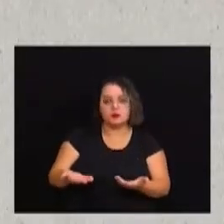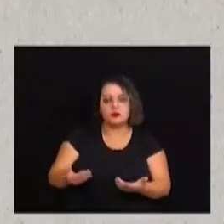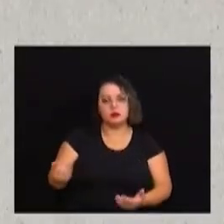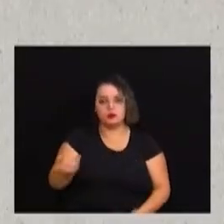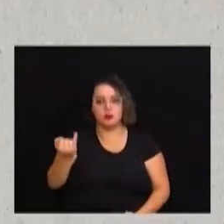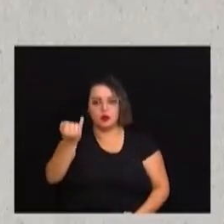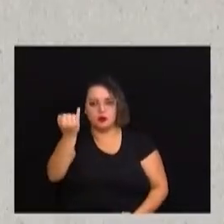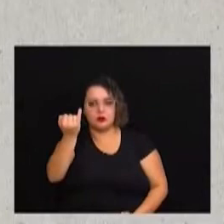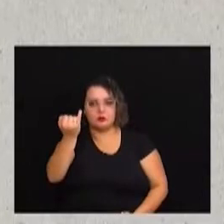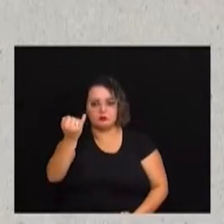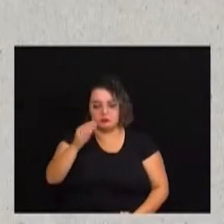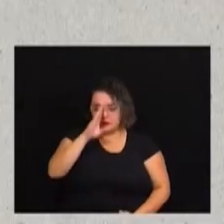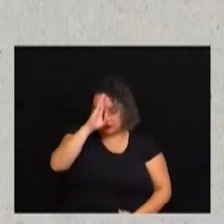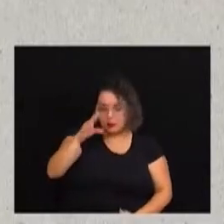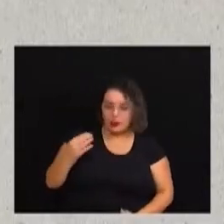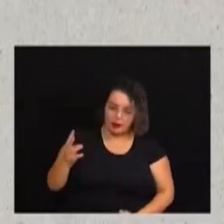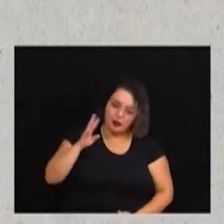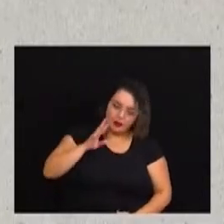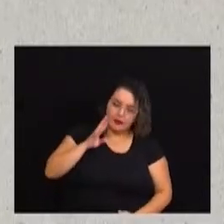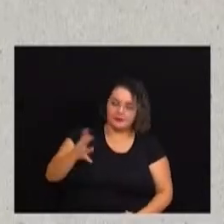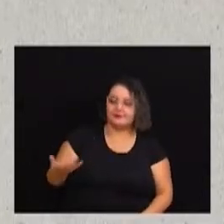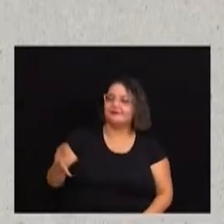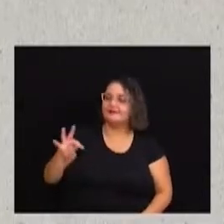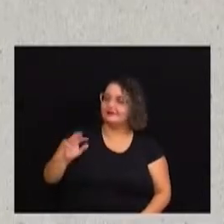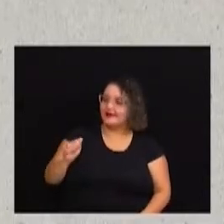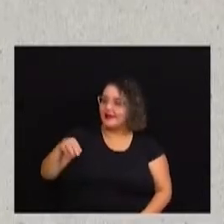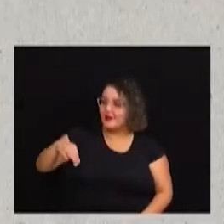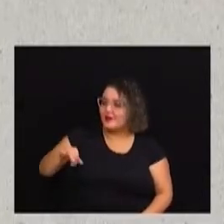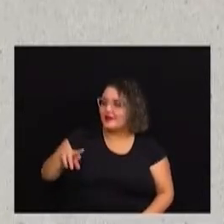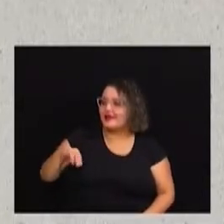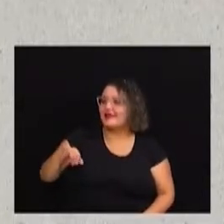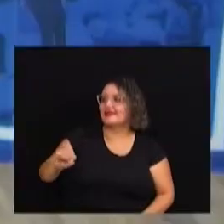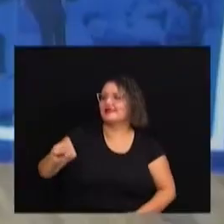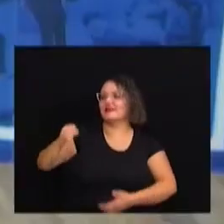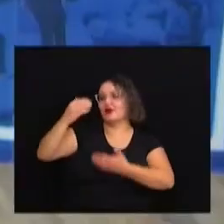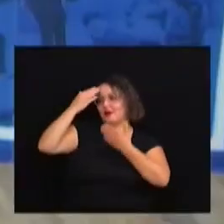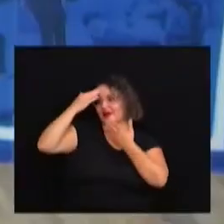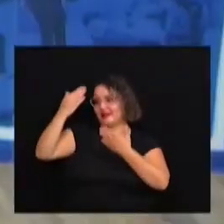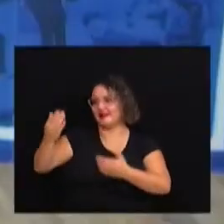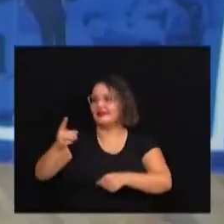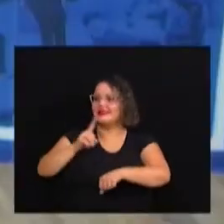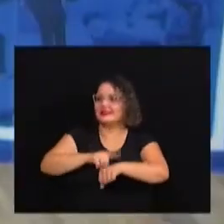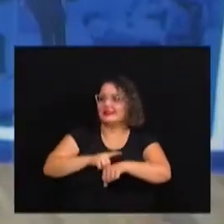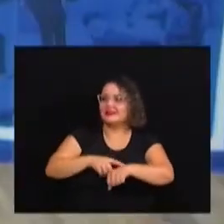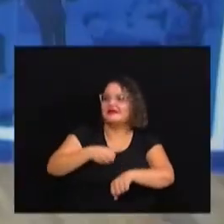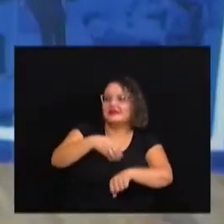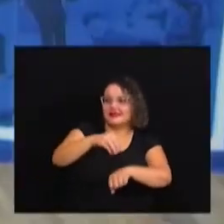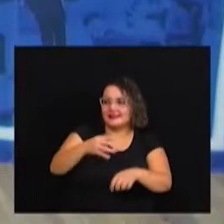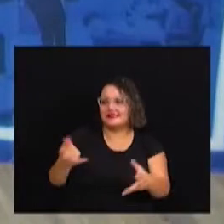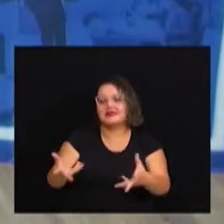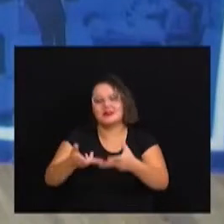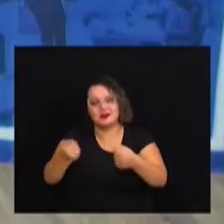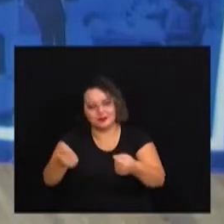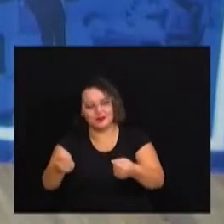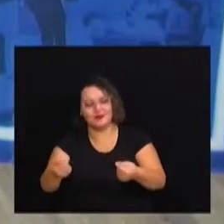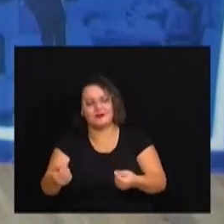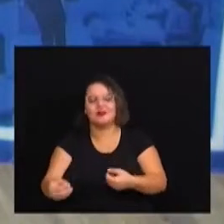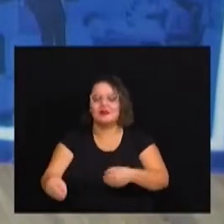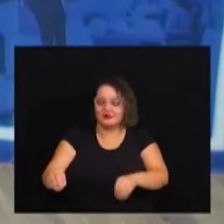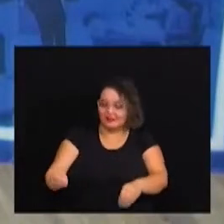muito importante. É uma premissa bacana. Tamires, obrigada pelo seu tempo, por essas dicas maravilhosas que você